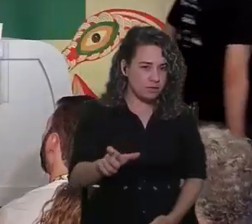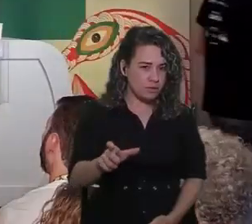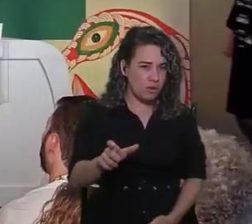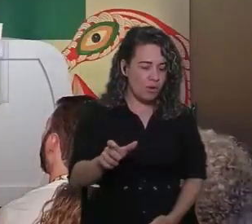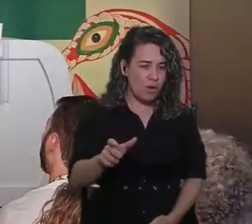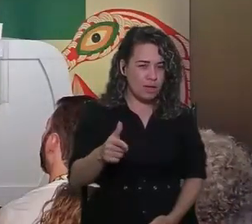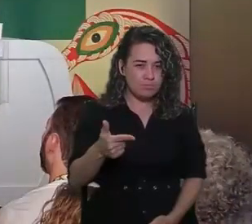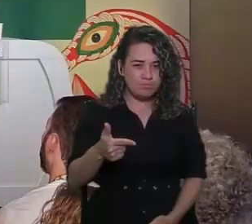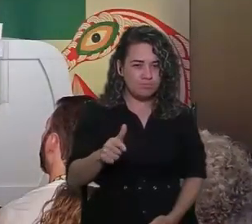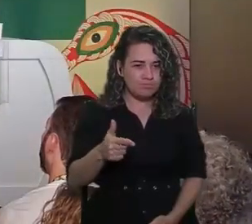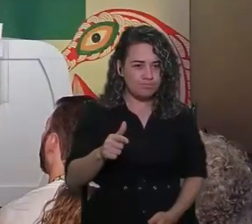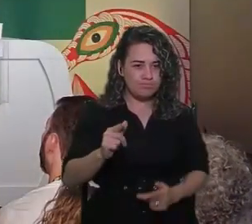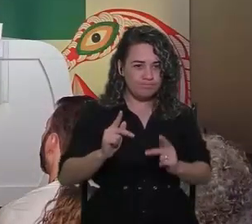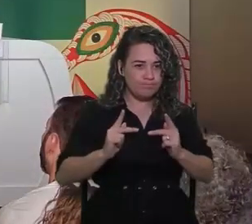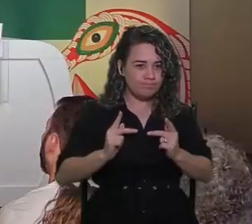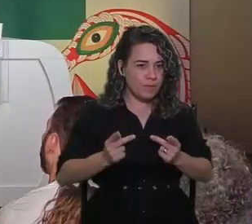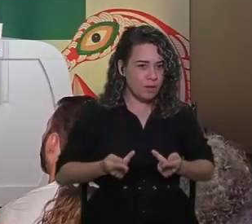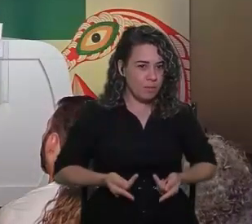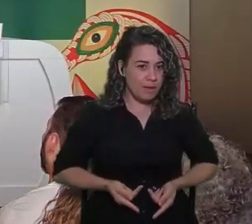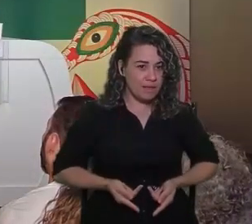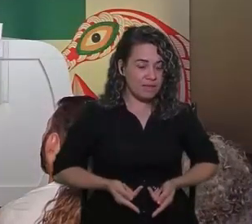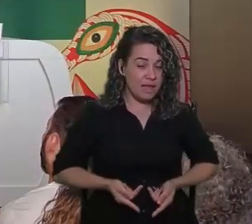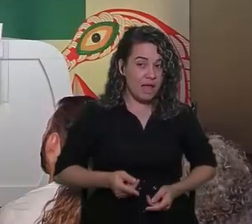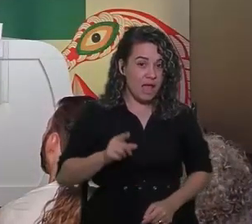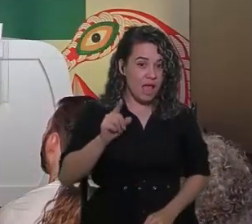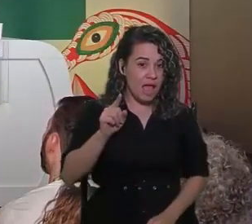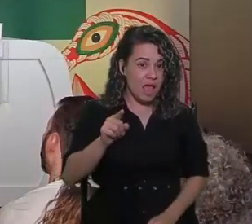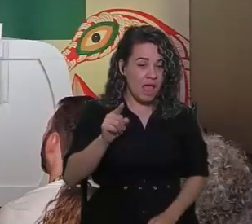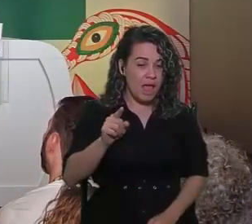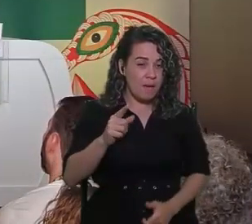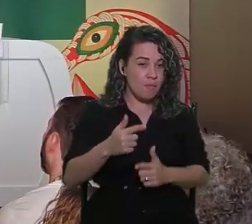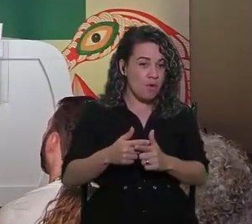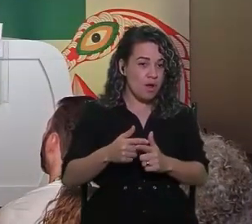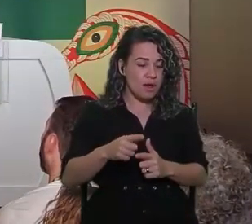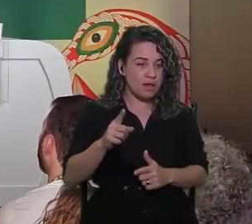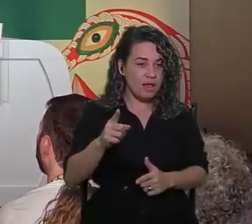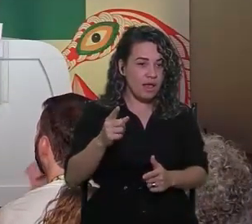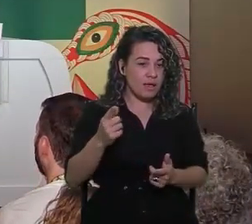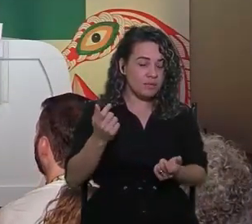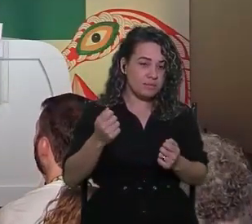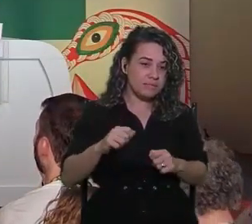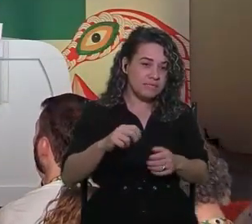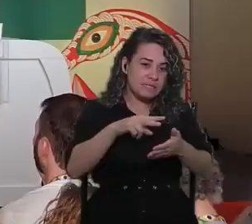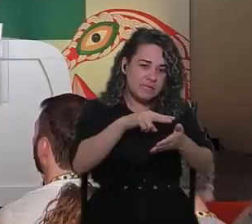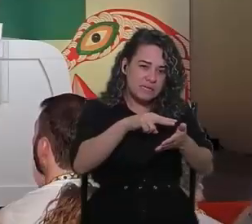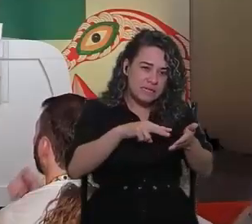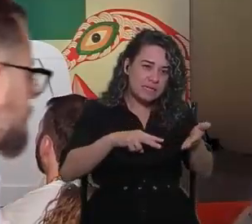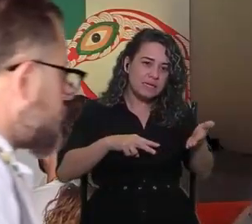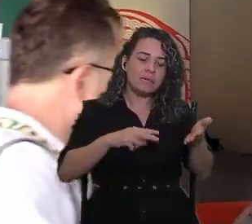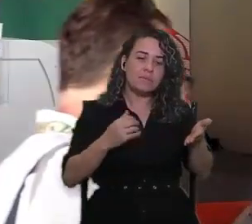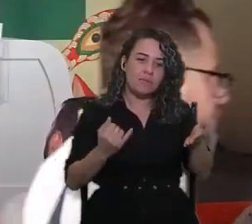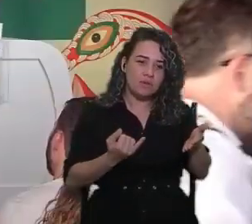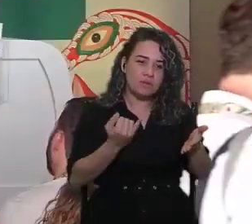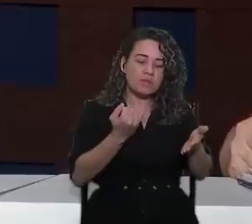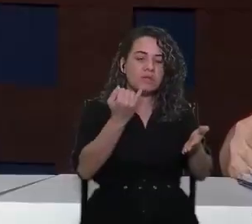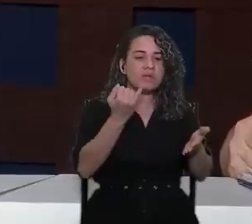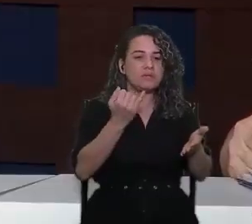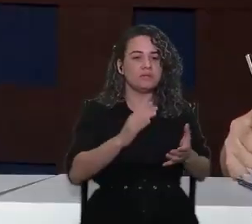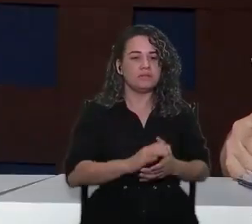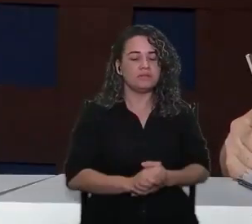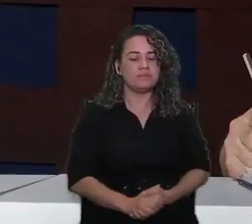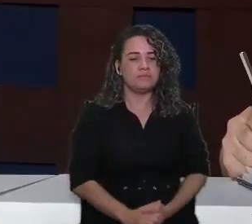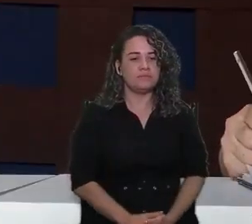leitura. Esse passado recente que a gente teve, esse governo que